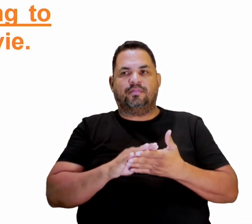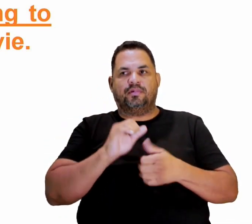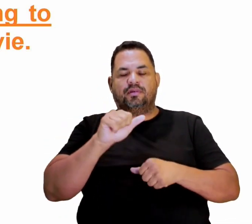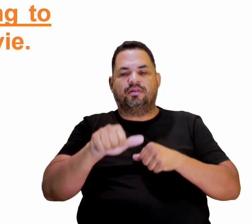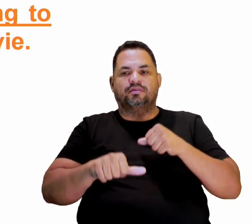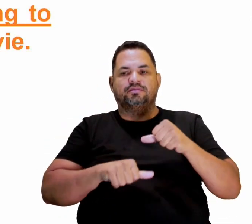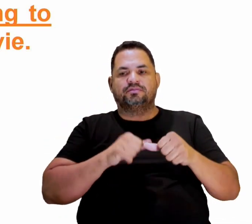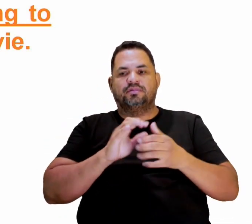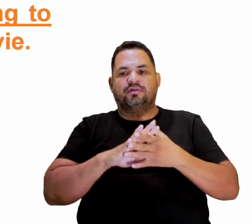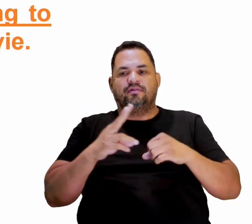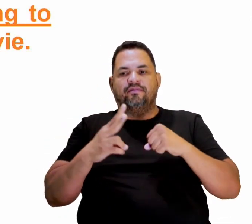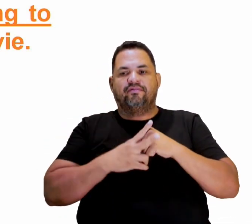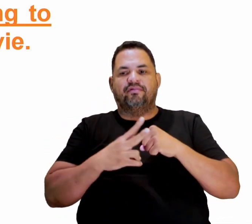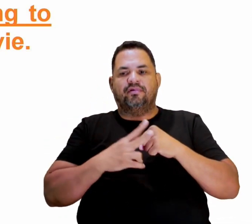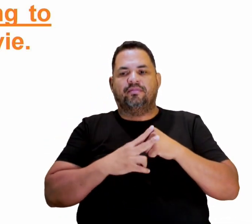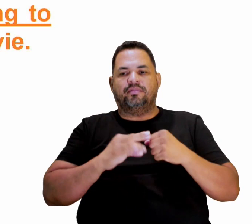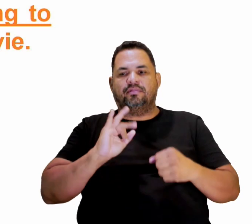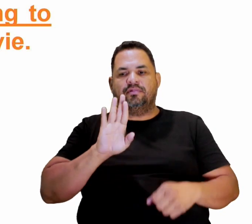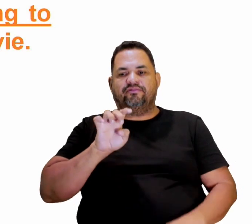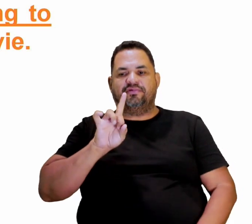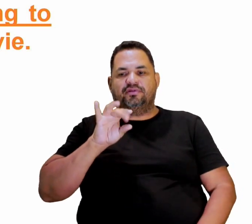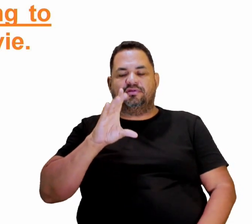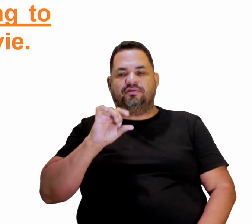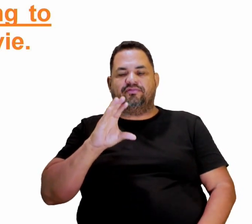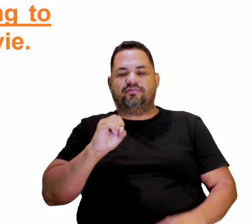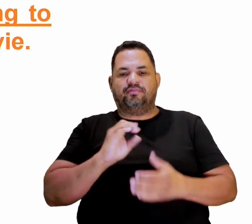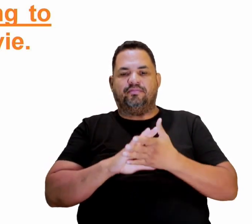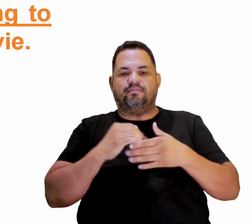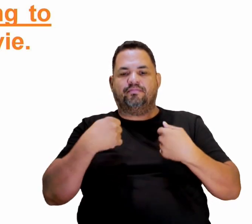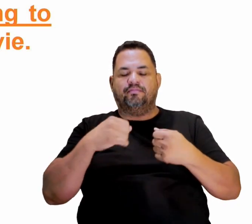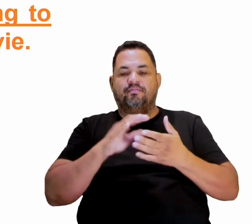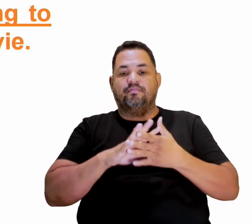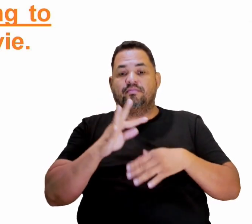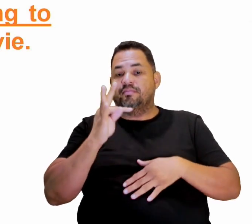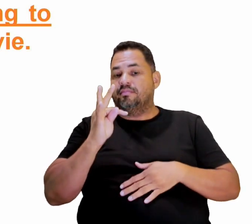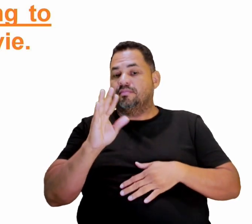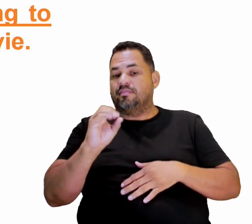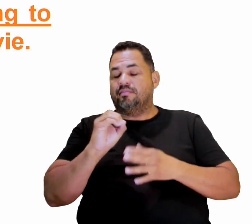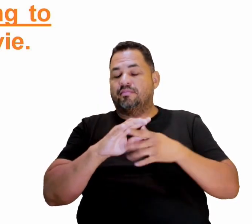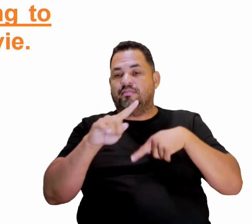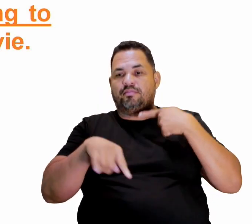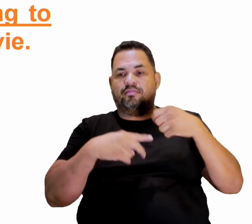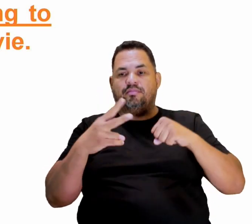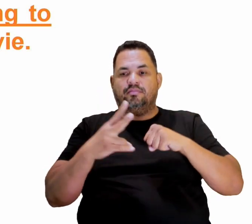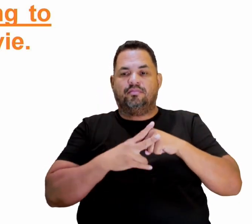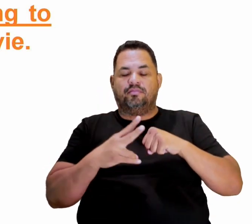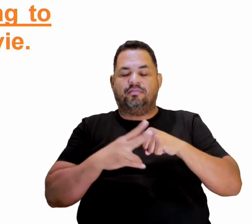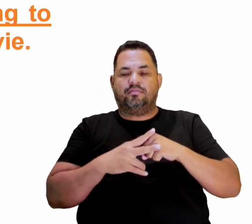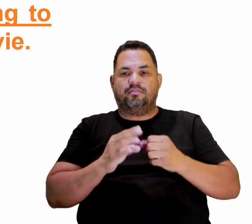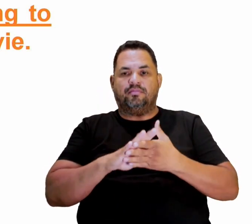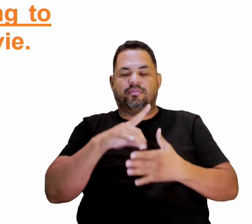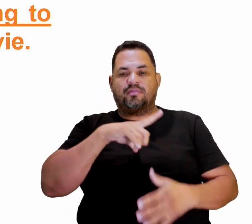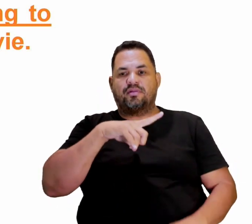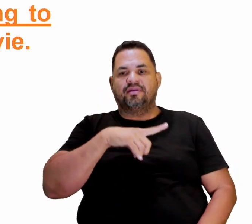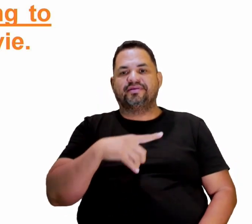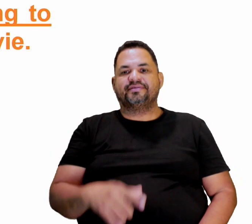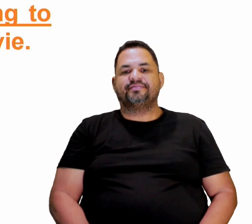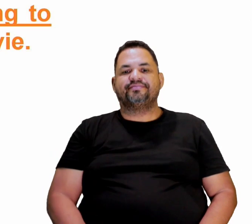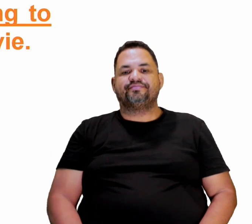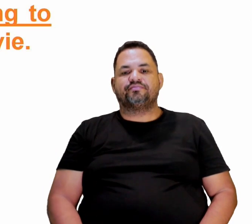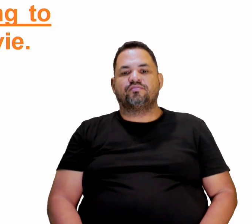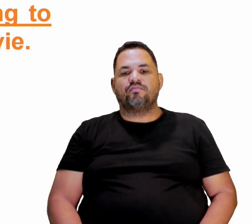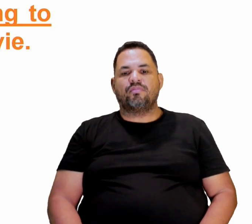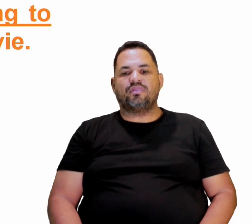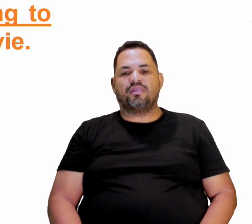infinitivo esse verbo ele basicamente precisa da presença do tio logo depois o verbo então nós temos aqui tio watch